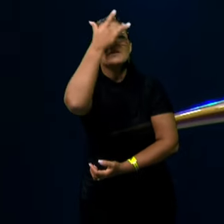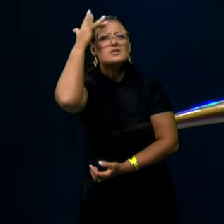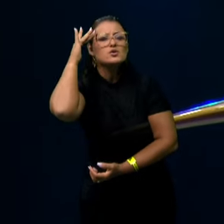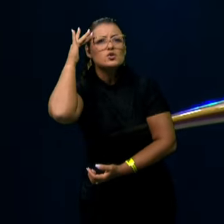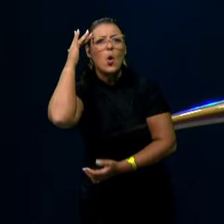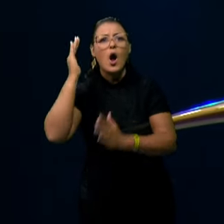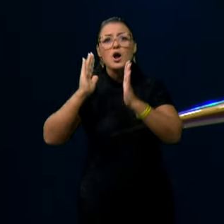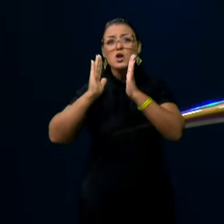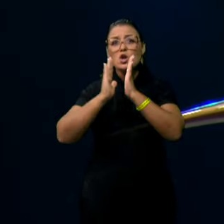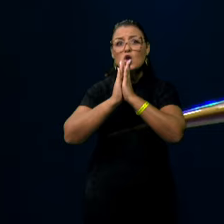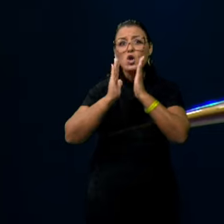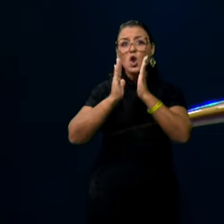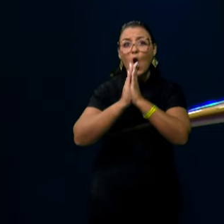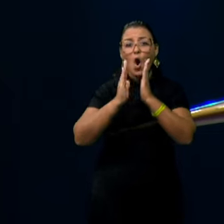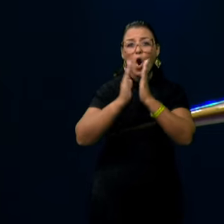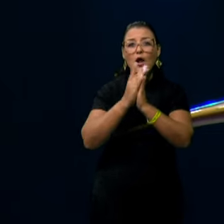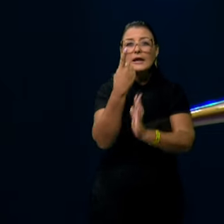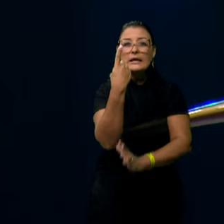minutos